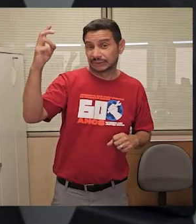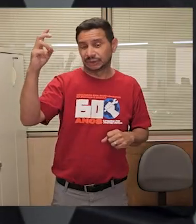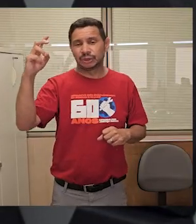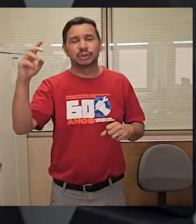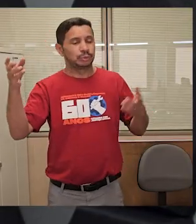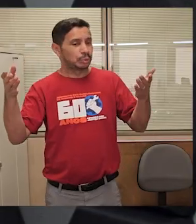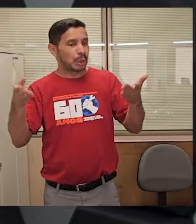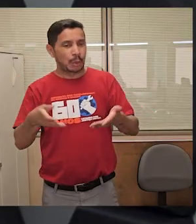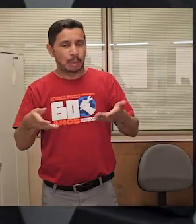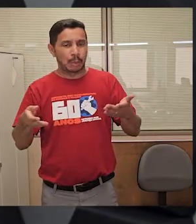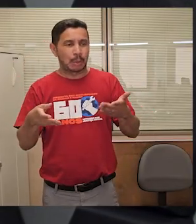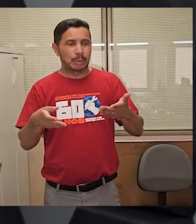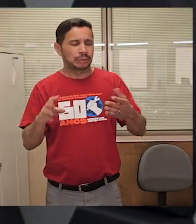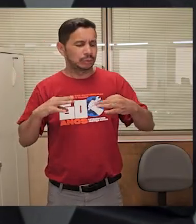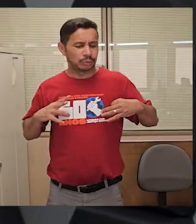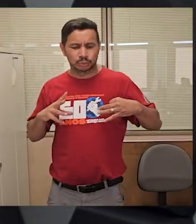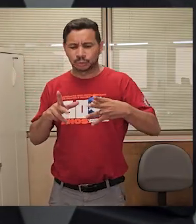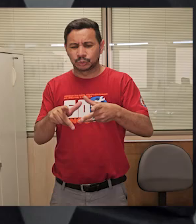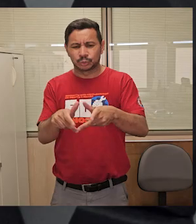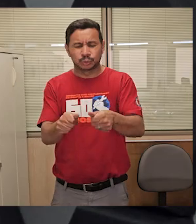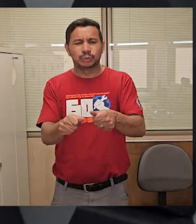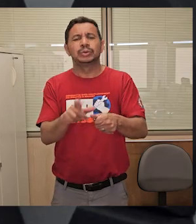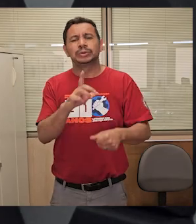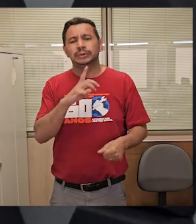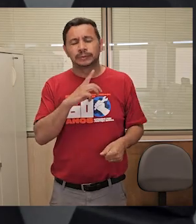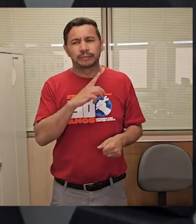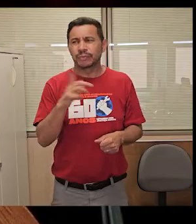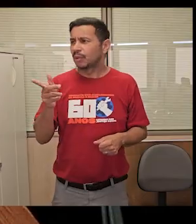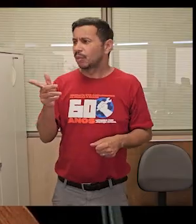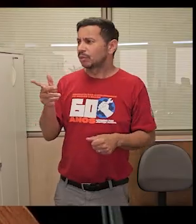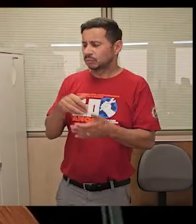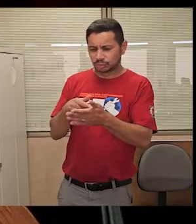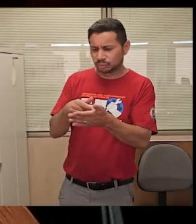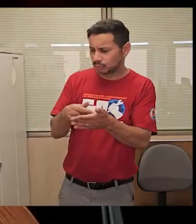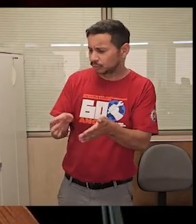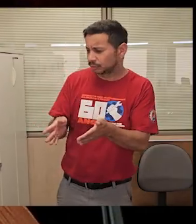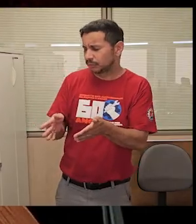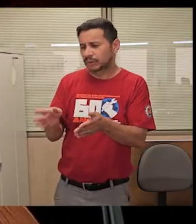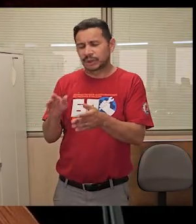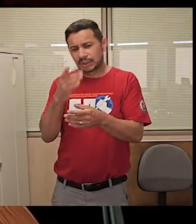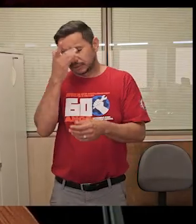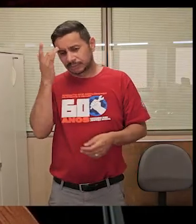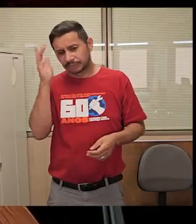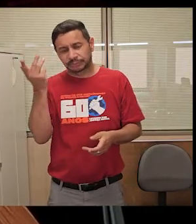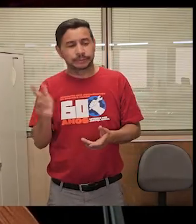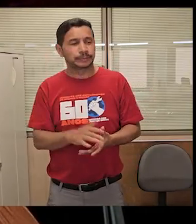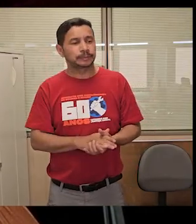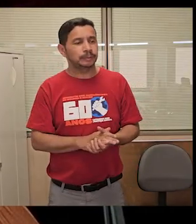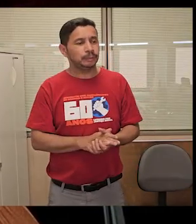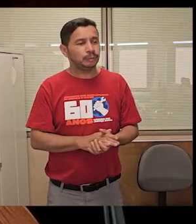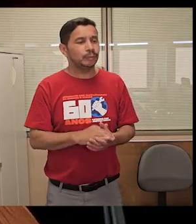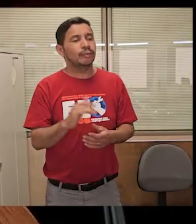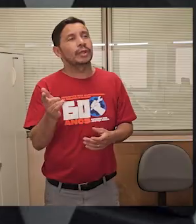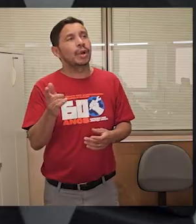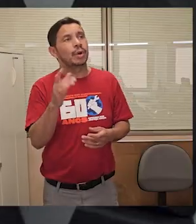do momento, tudo isso afeta, né? E pode desempregar pessoas. Sim, segundo o Fórum Econômico